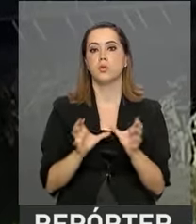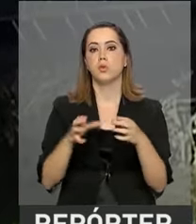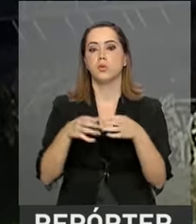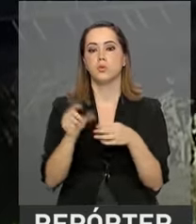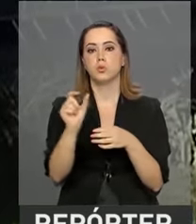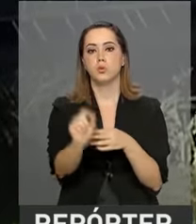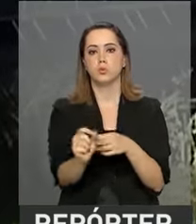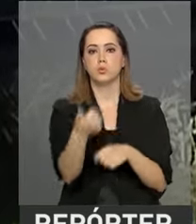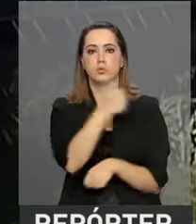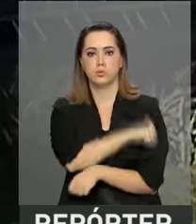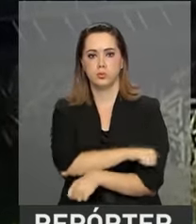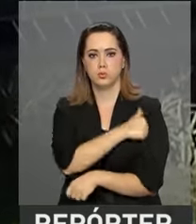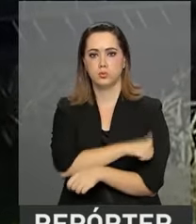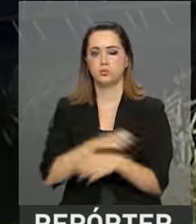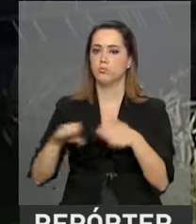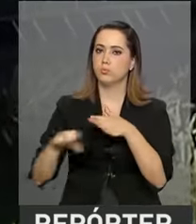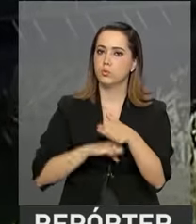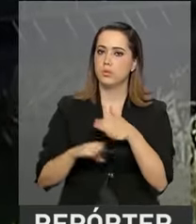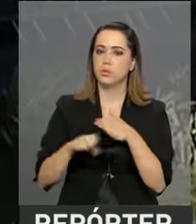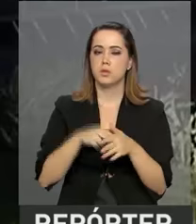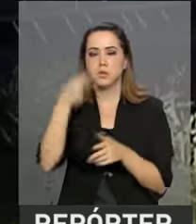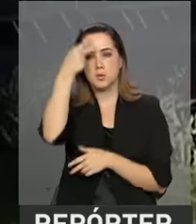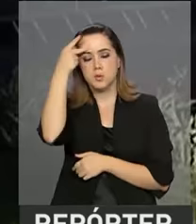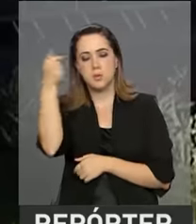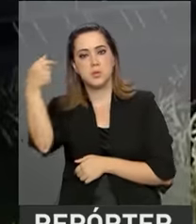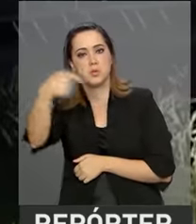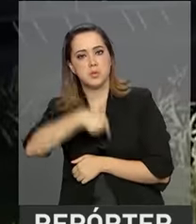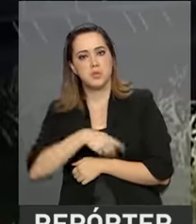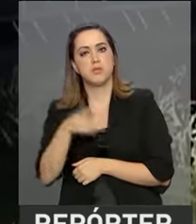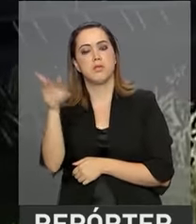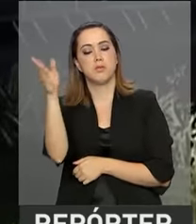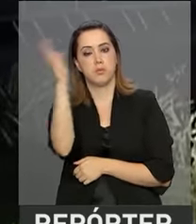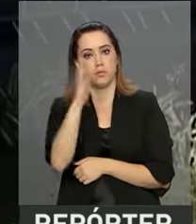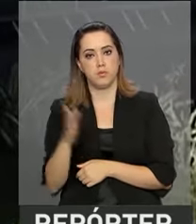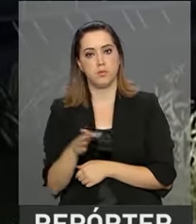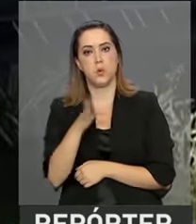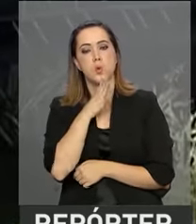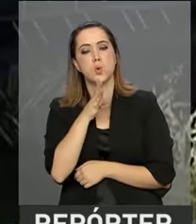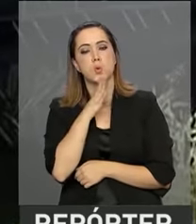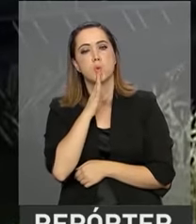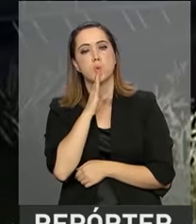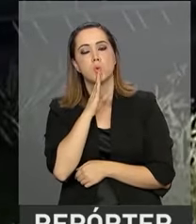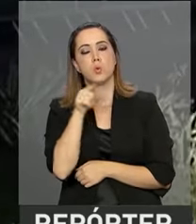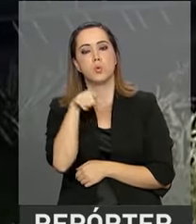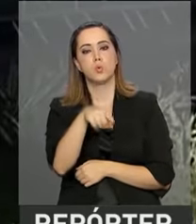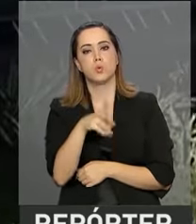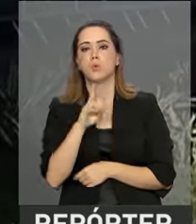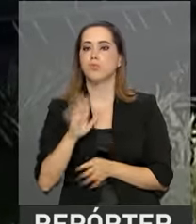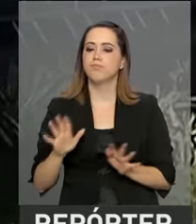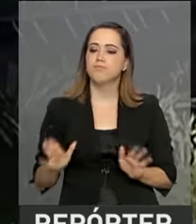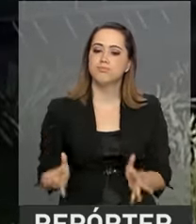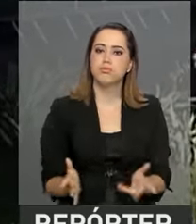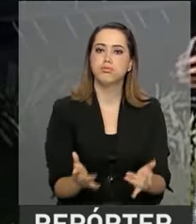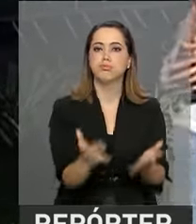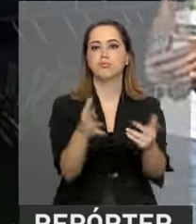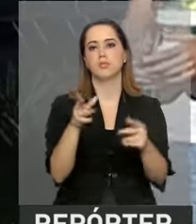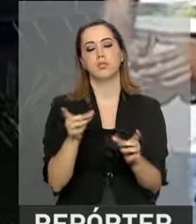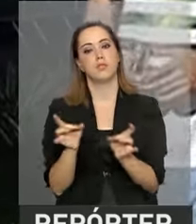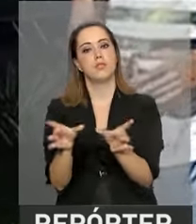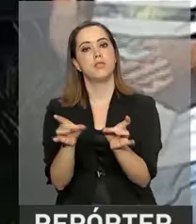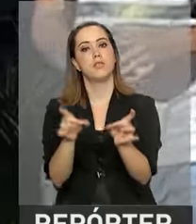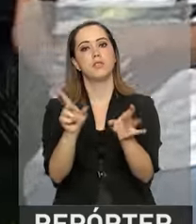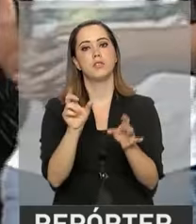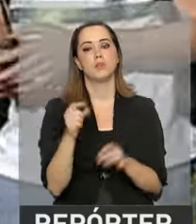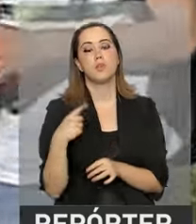Comercial do Rio de Janeiro para que os empresários estrangeiros que estão aqui no país possam conhecê-los de perto e assim impulsionar as nossas vendas. O